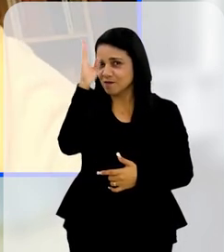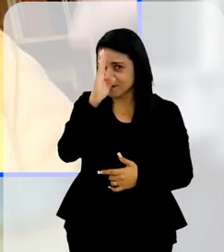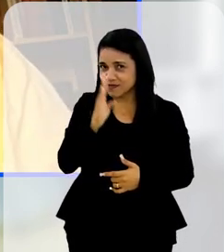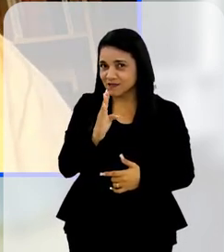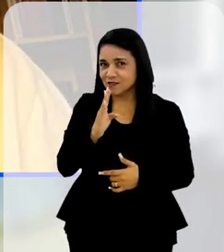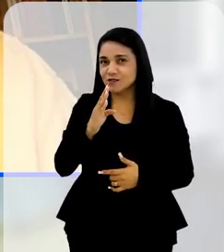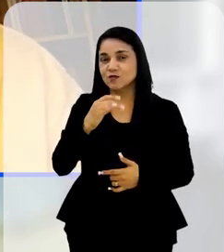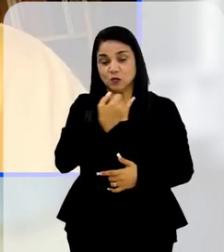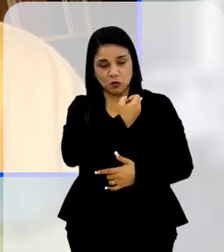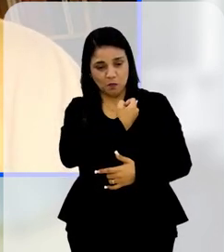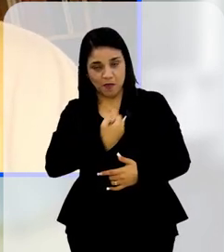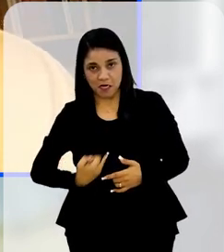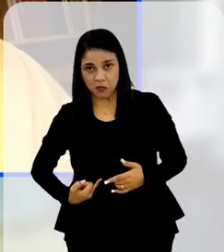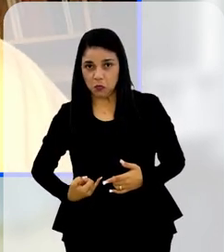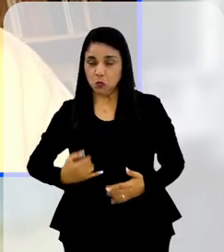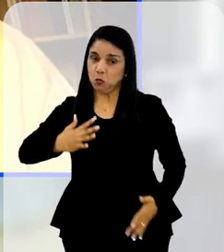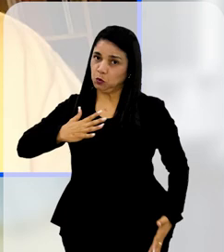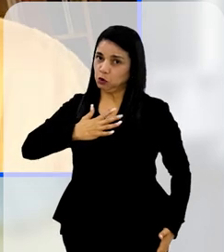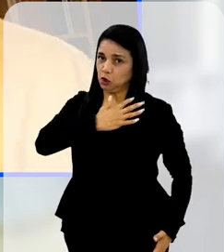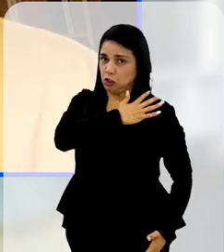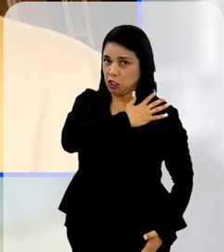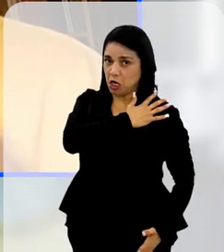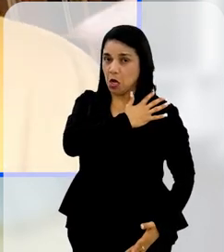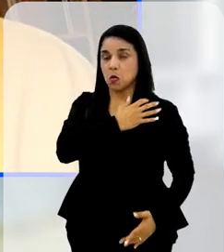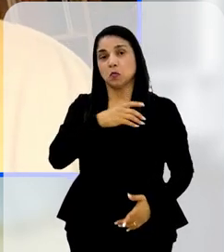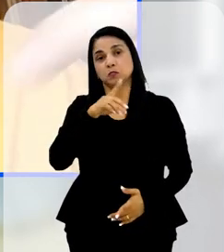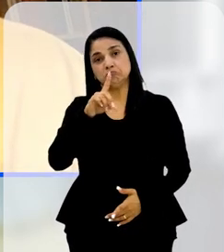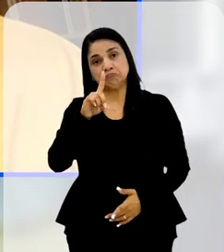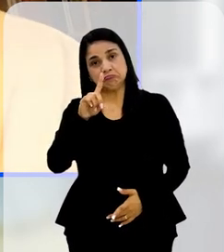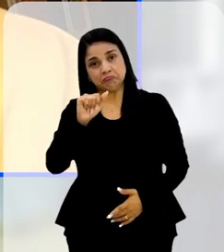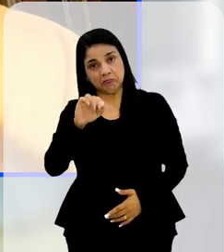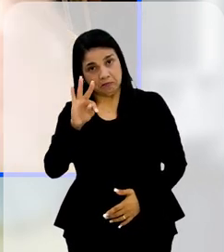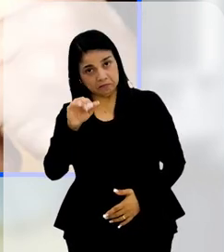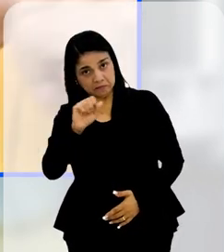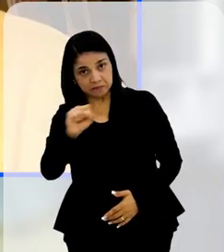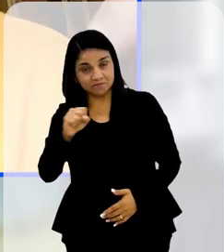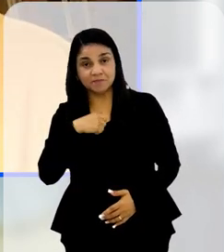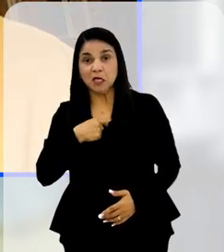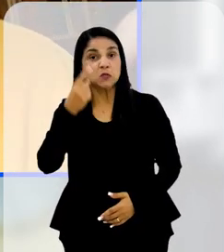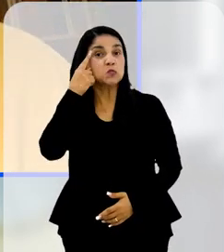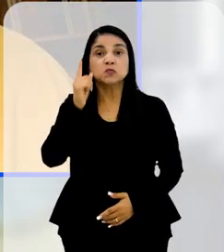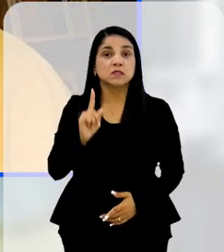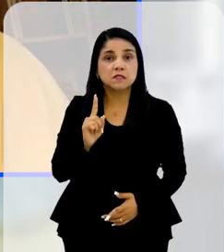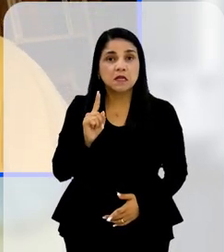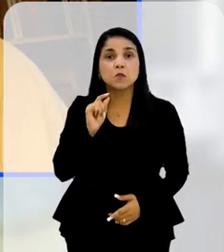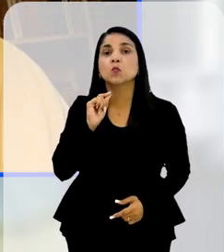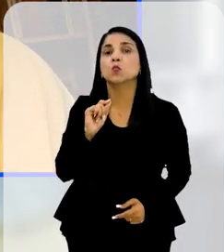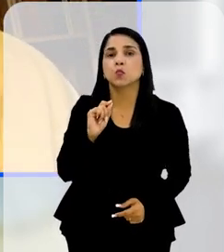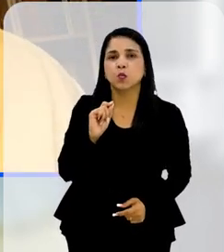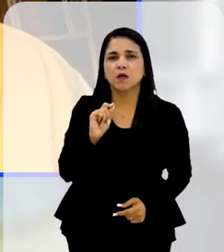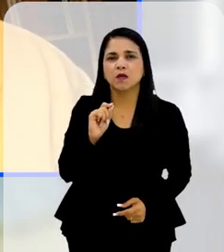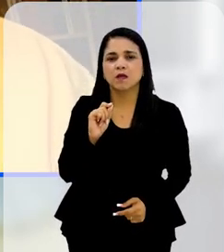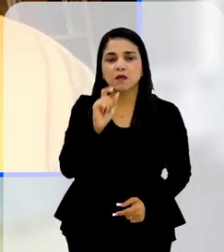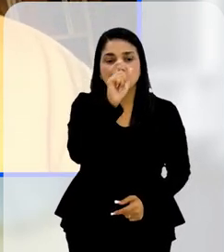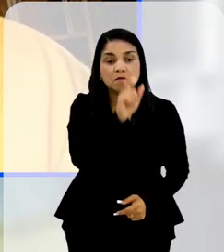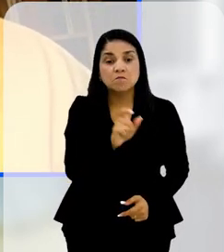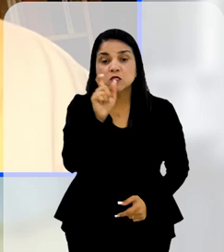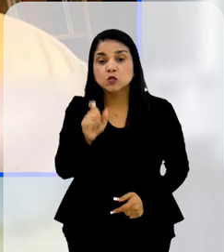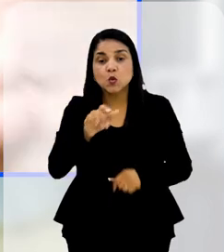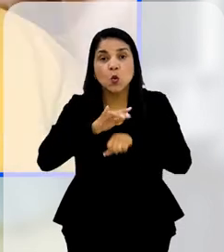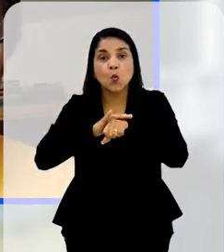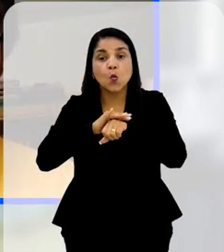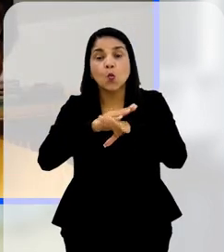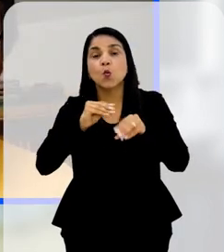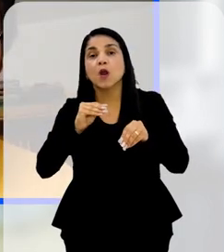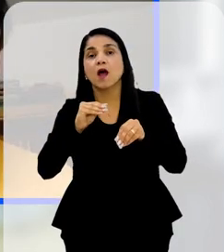falar do general, sabe falar das datas, mas ninguém sabe dizer como é que as pessoas eram curadas no Brasil colônia.